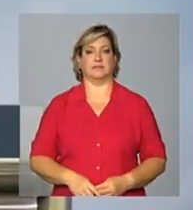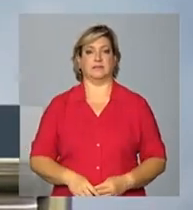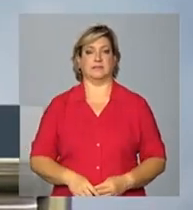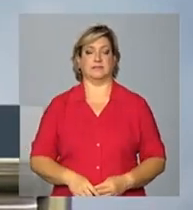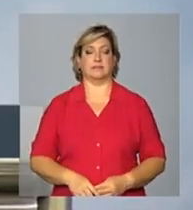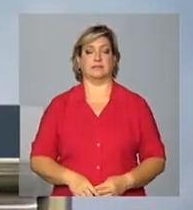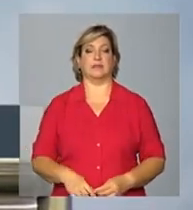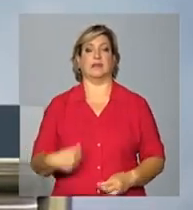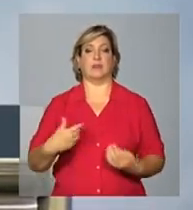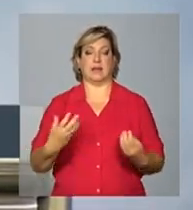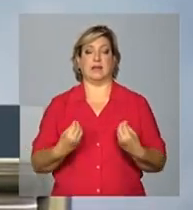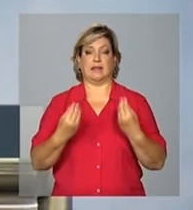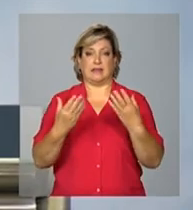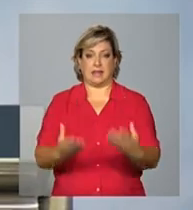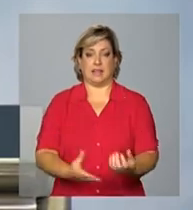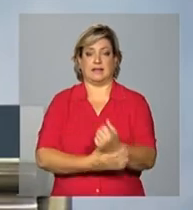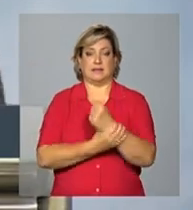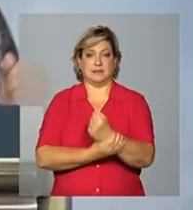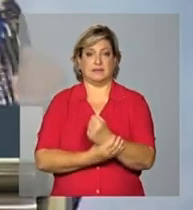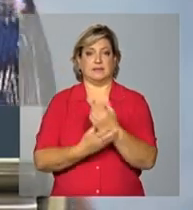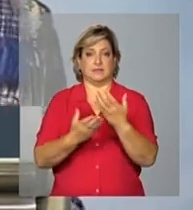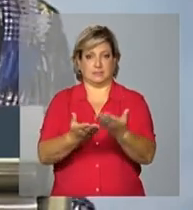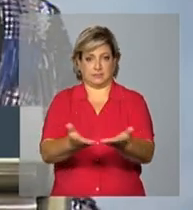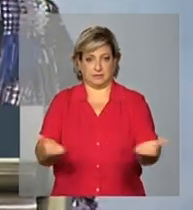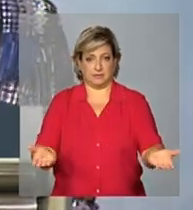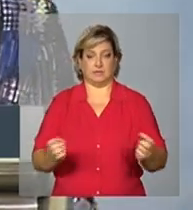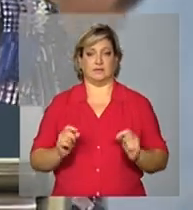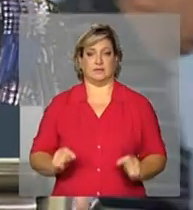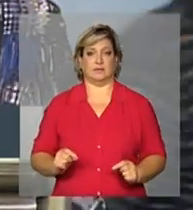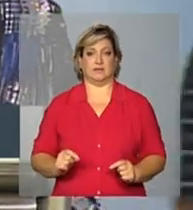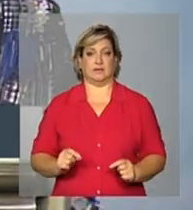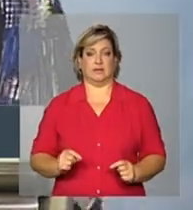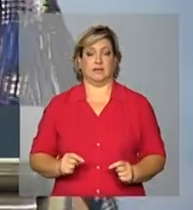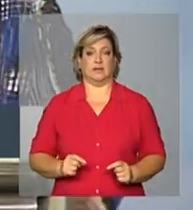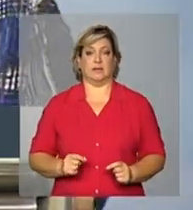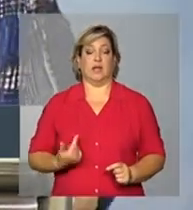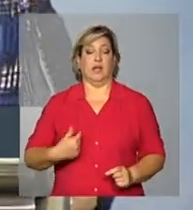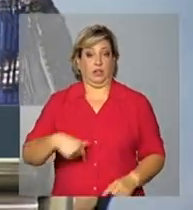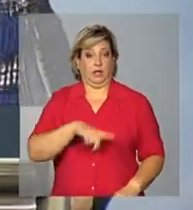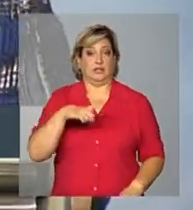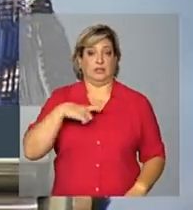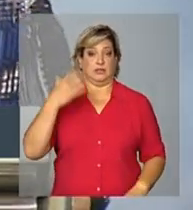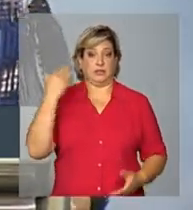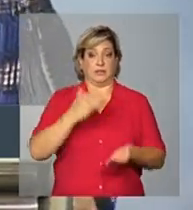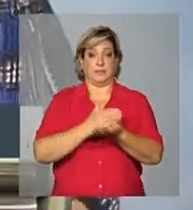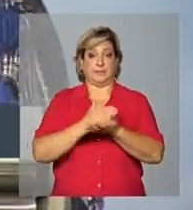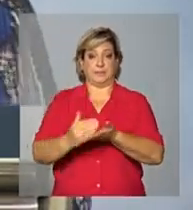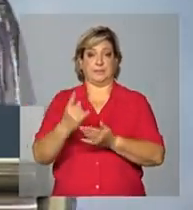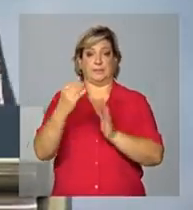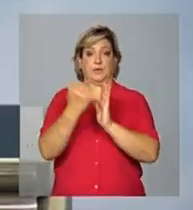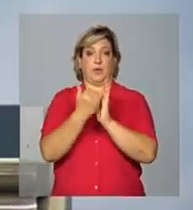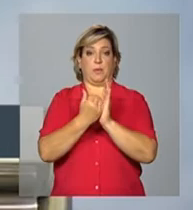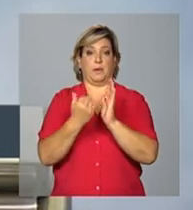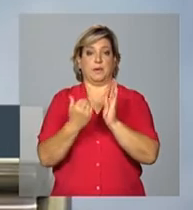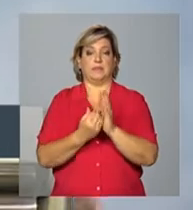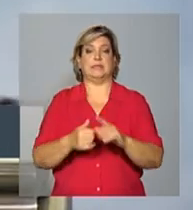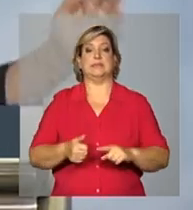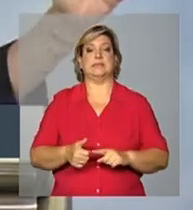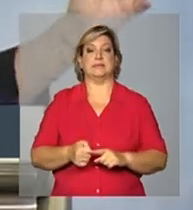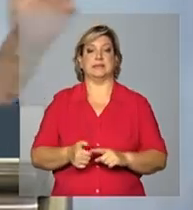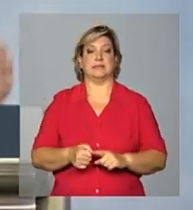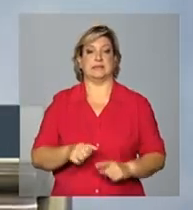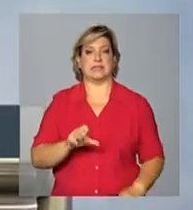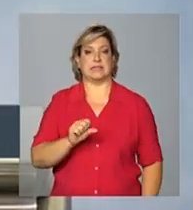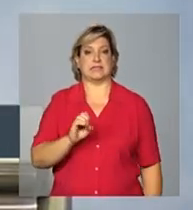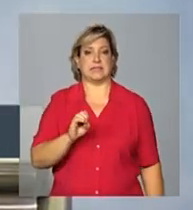Quero assegurar também, nós tínhamos iniciado um programa de sementes. Nós tínhamos,